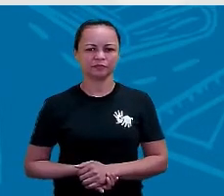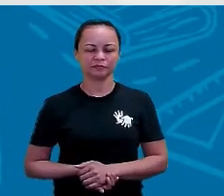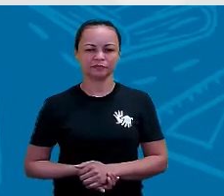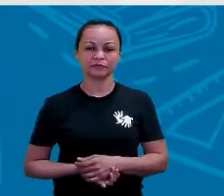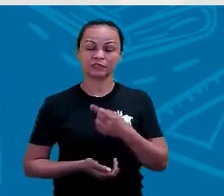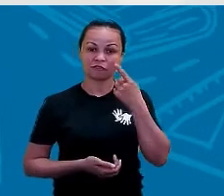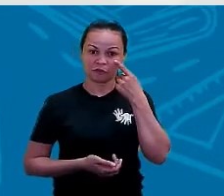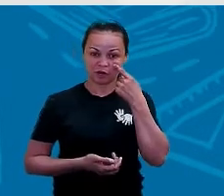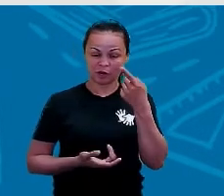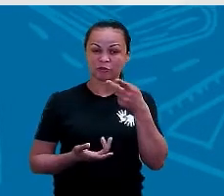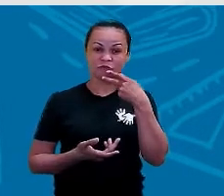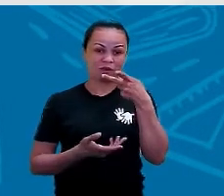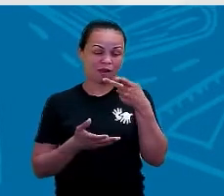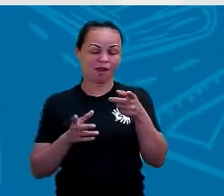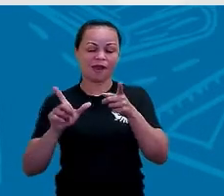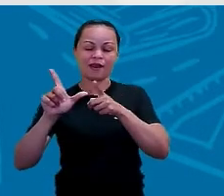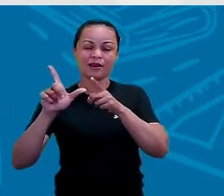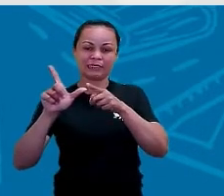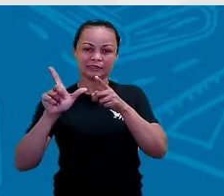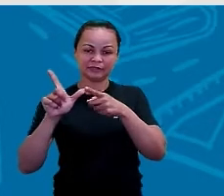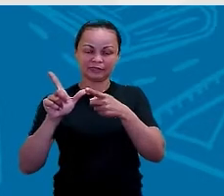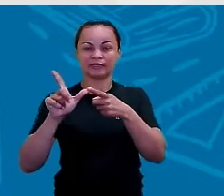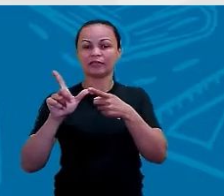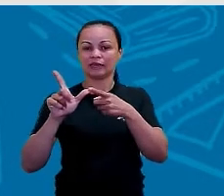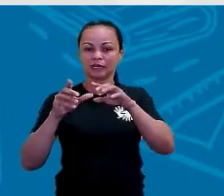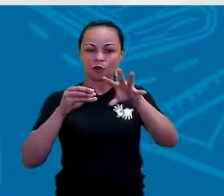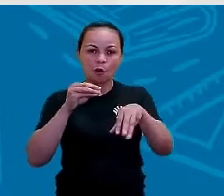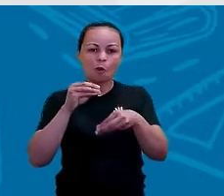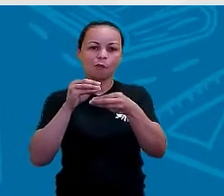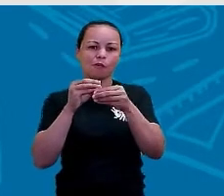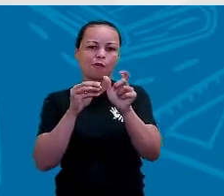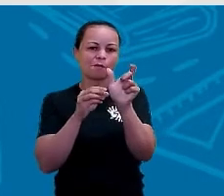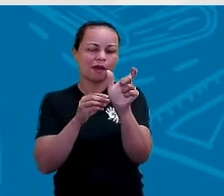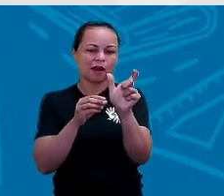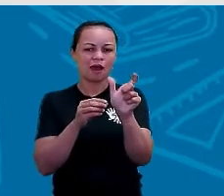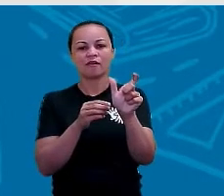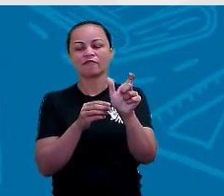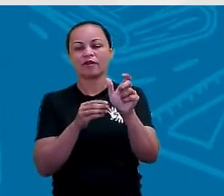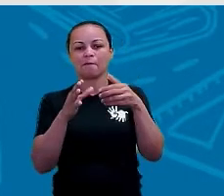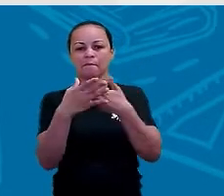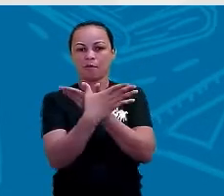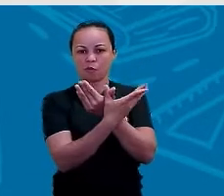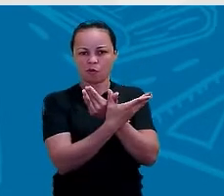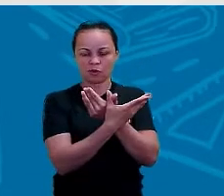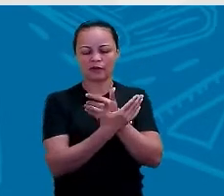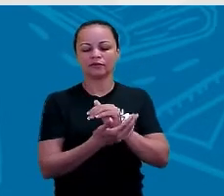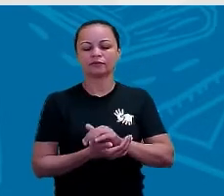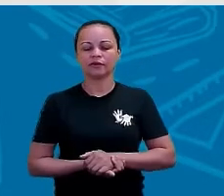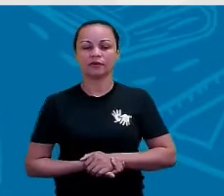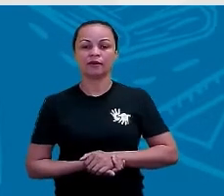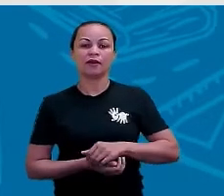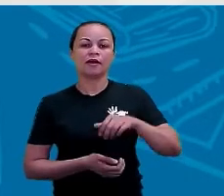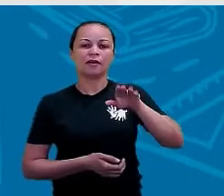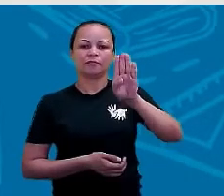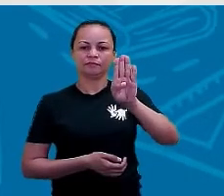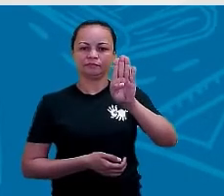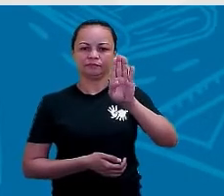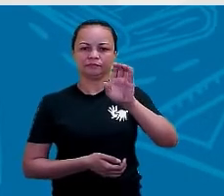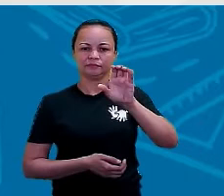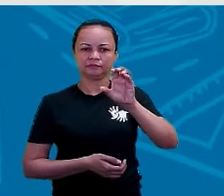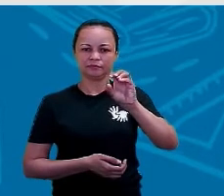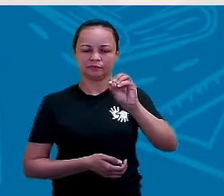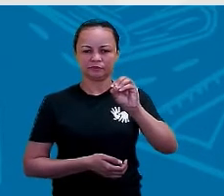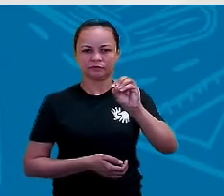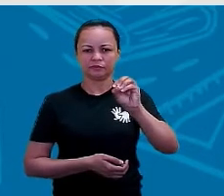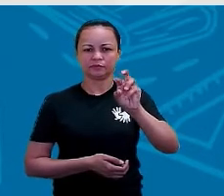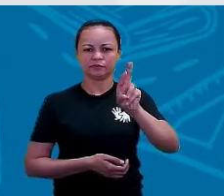Vamos dizer as letrinhas que compõem a palavra borboleta. B, O, R,